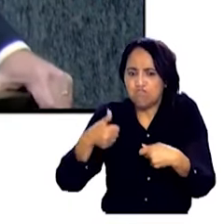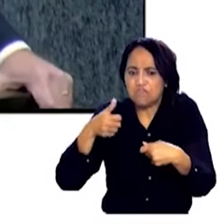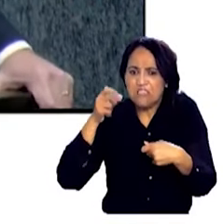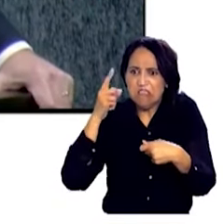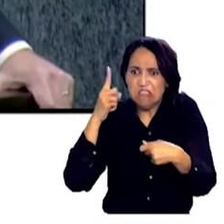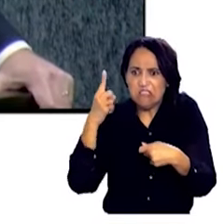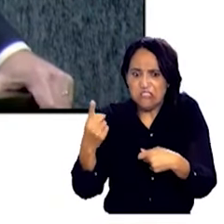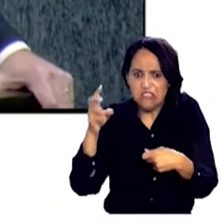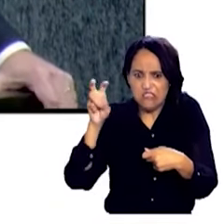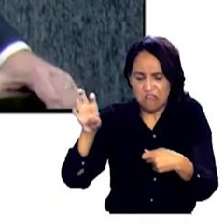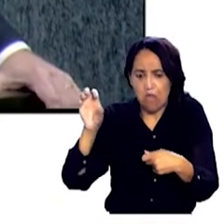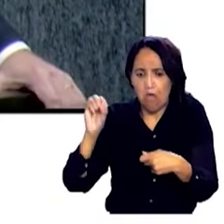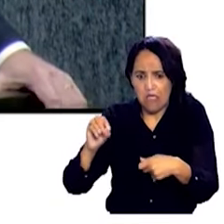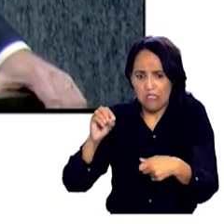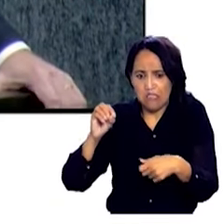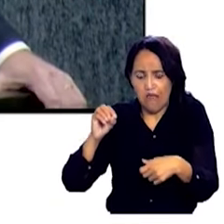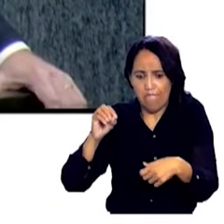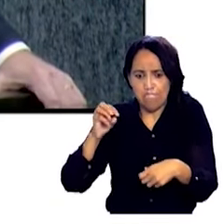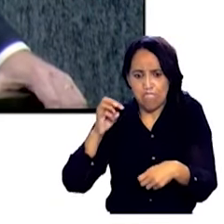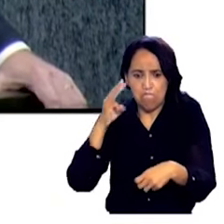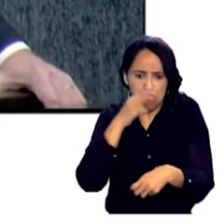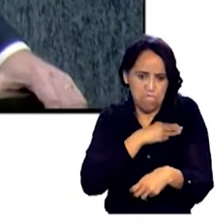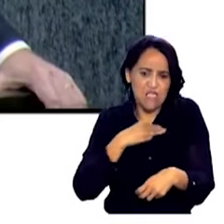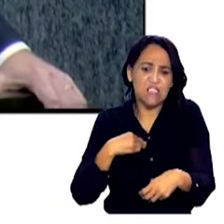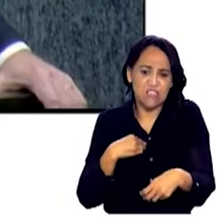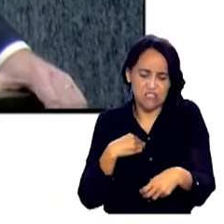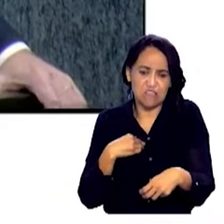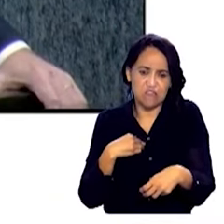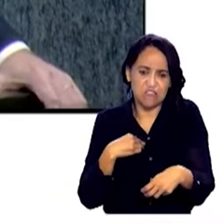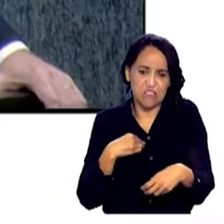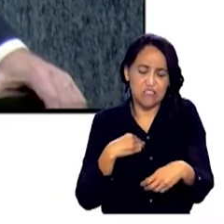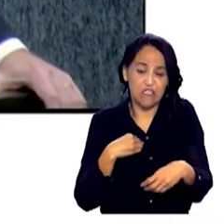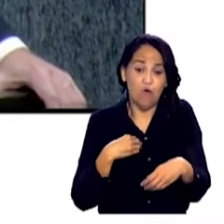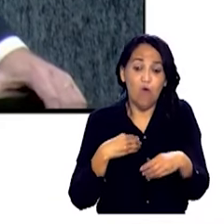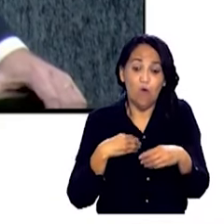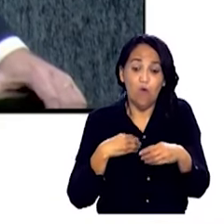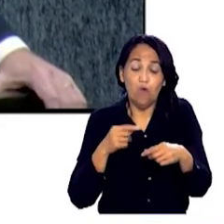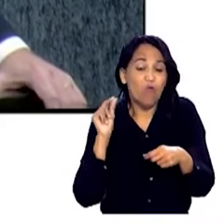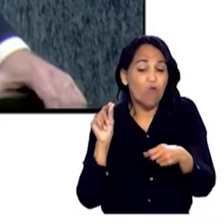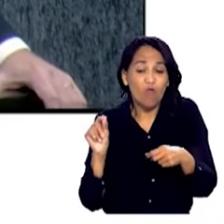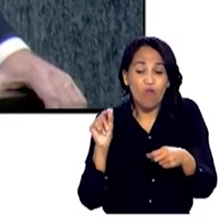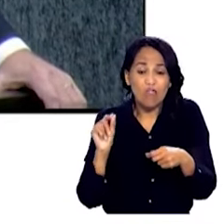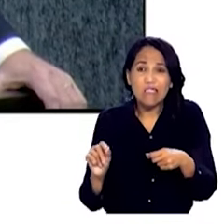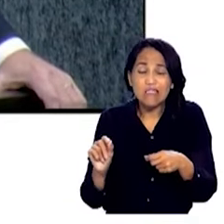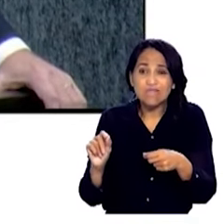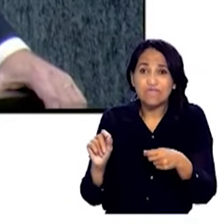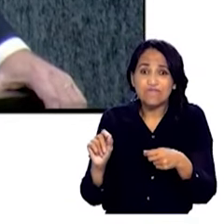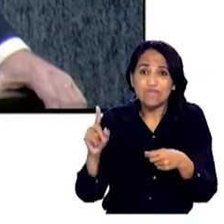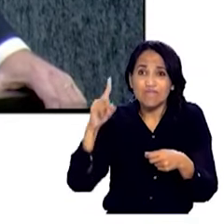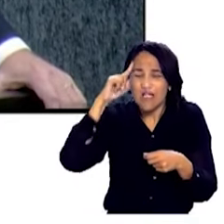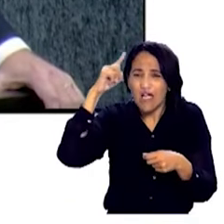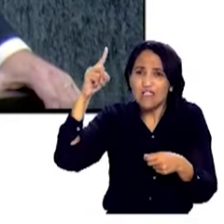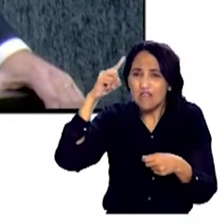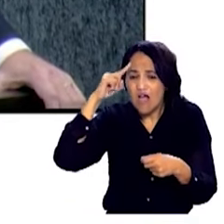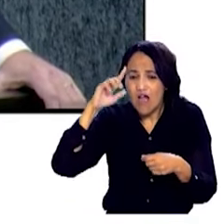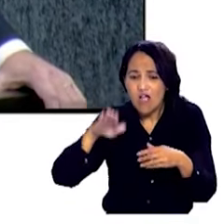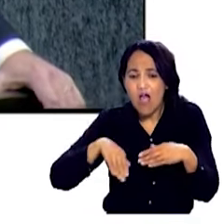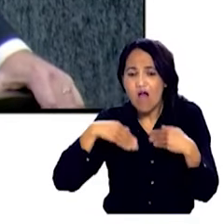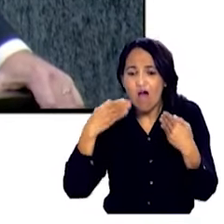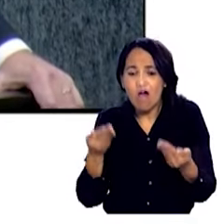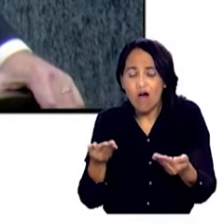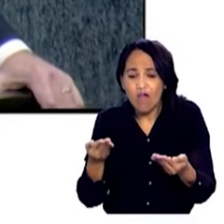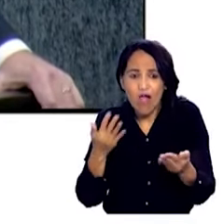então a parte da do ponto aqui é que eu gostaria de então H usar essa